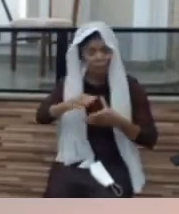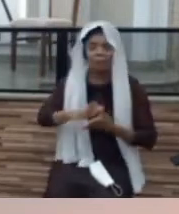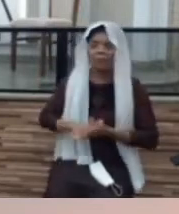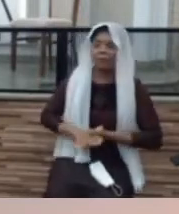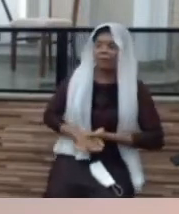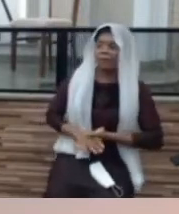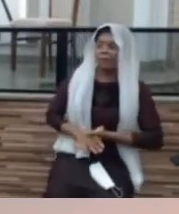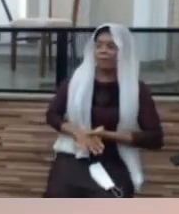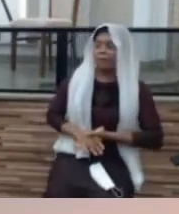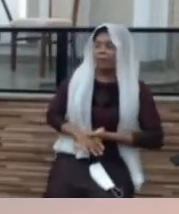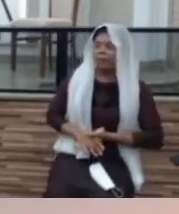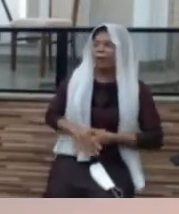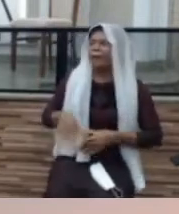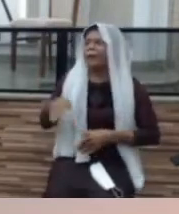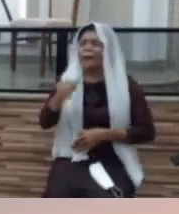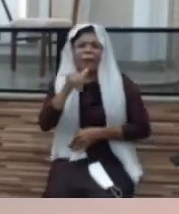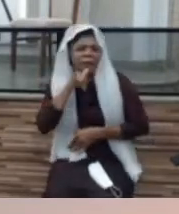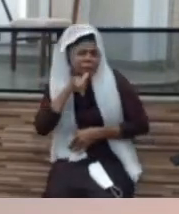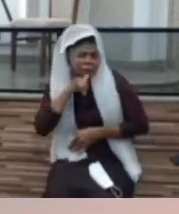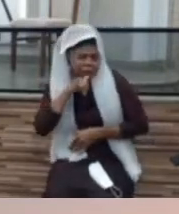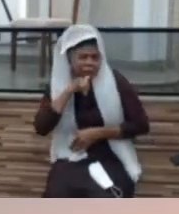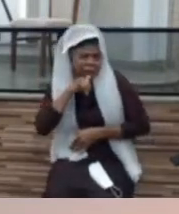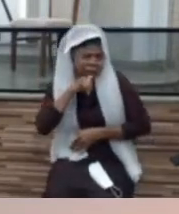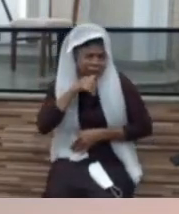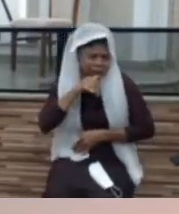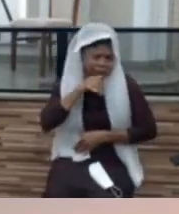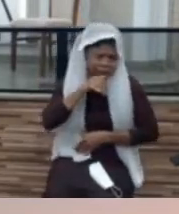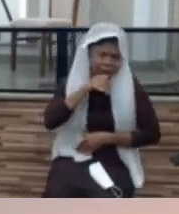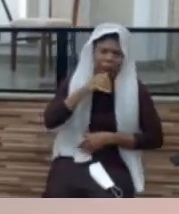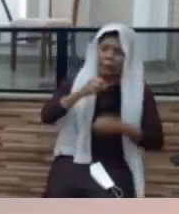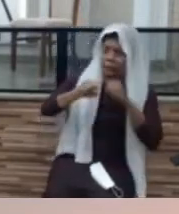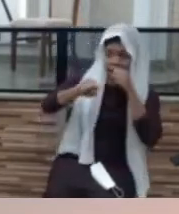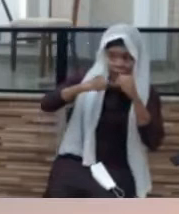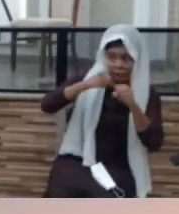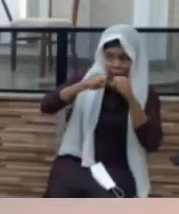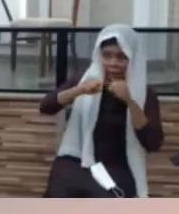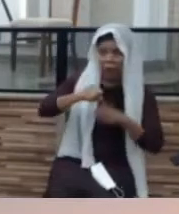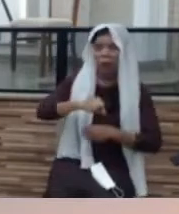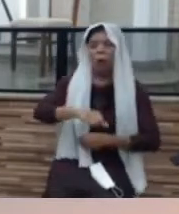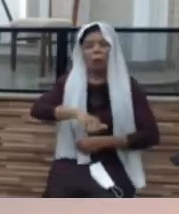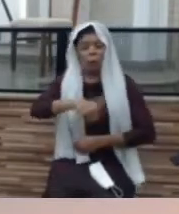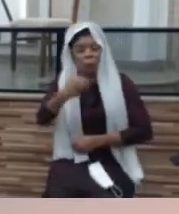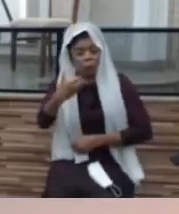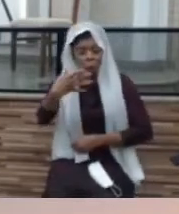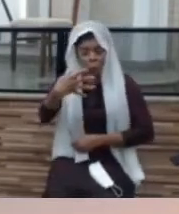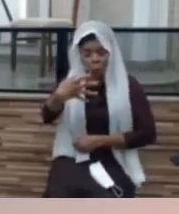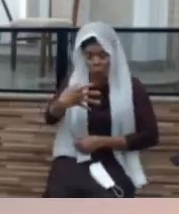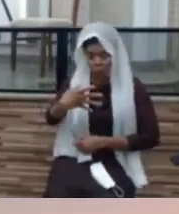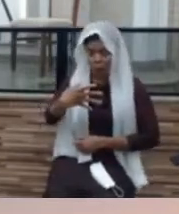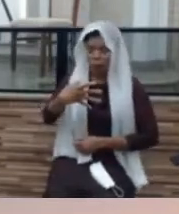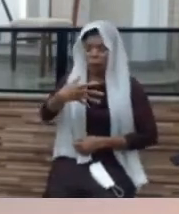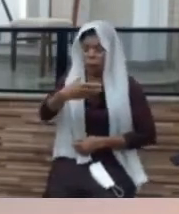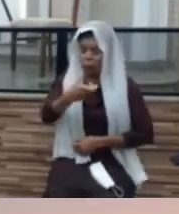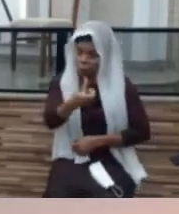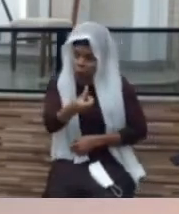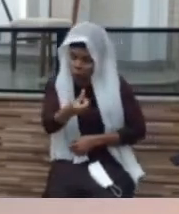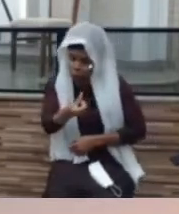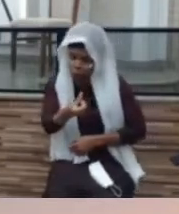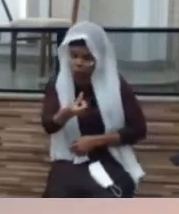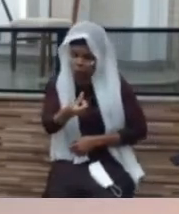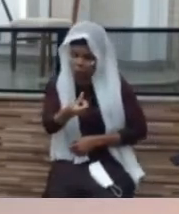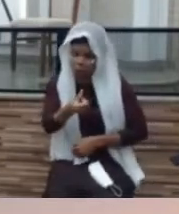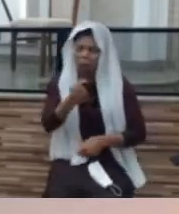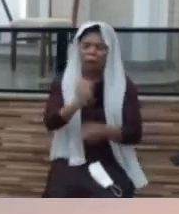nos ensina. O Salmo 146, por exemplo, ensina, irmãos, a nós temos esperança no Deus de